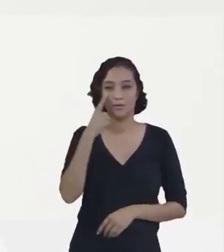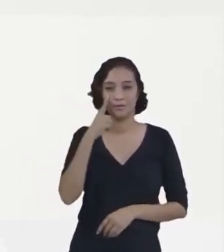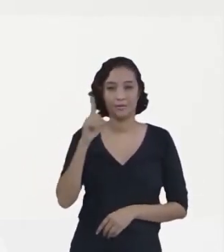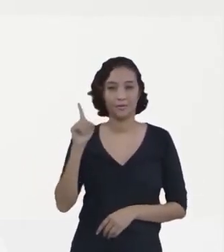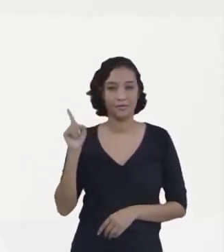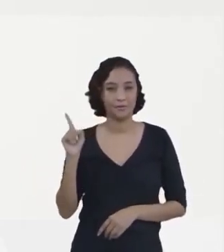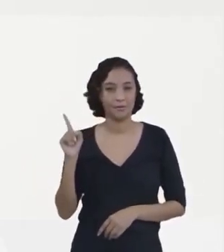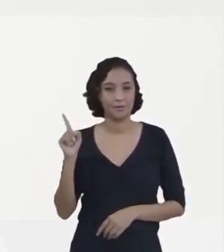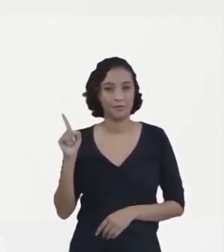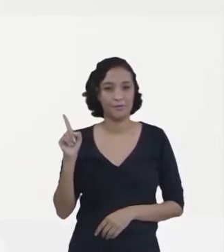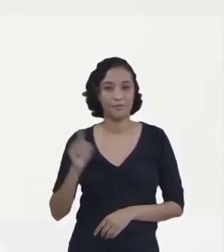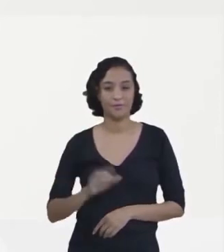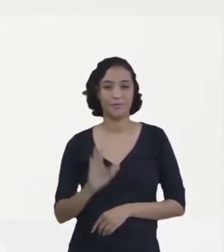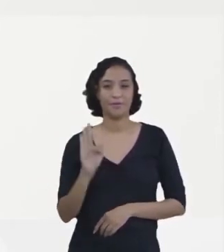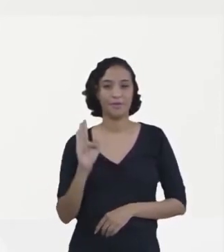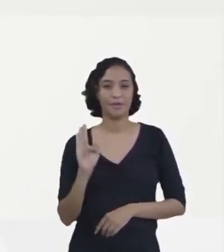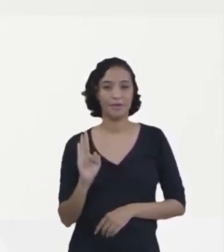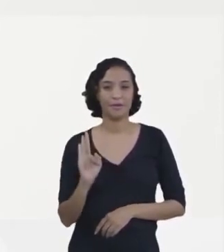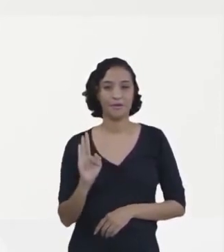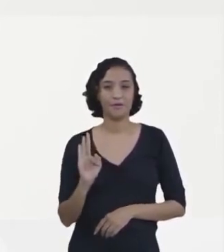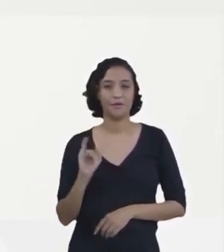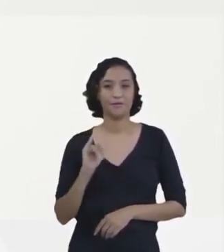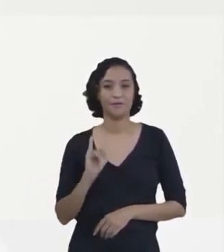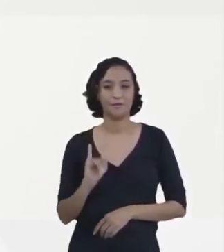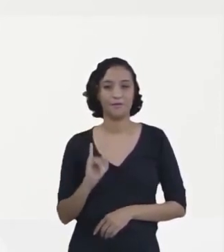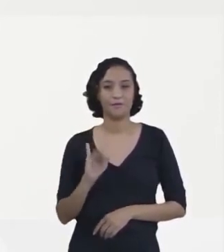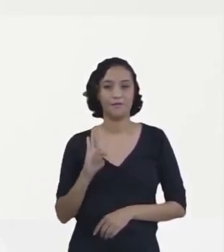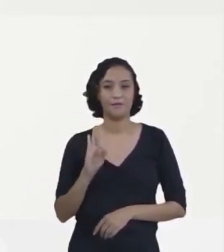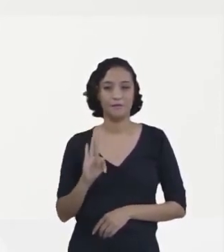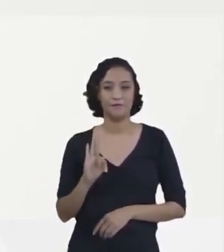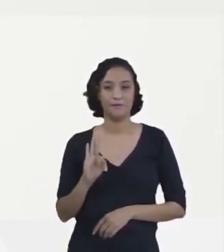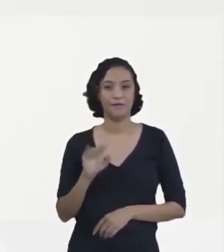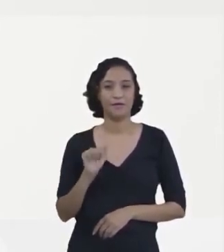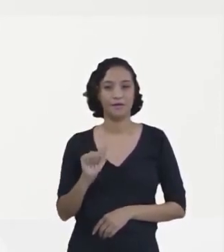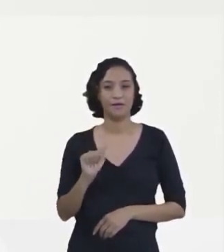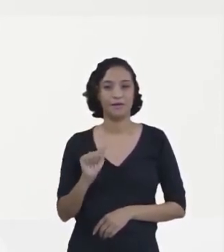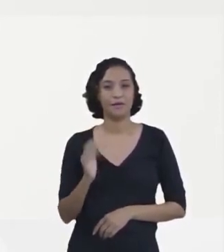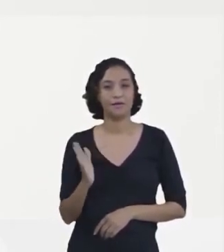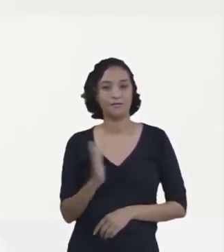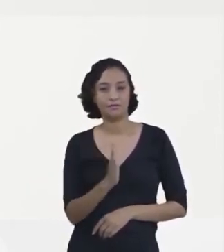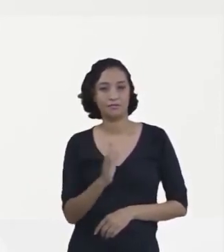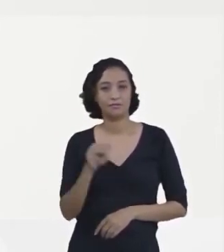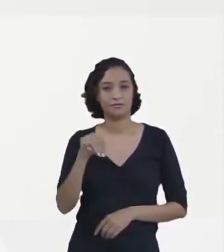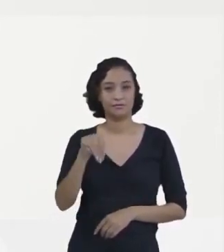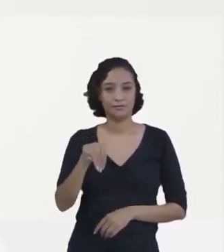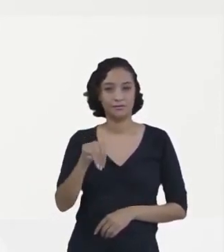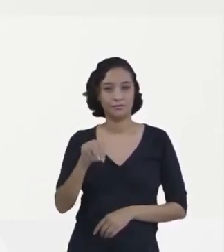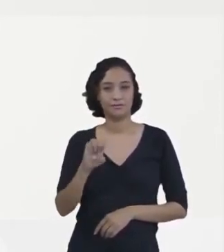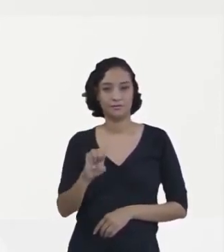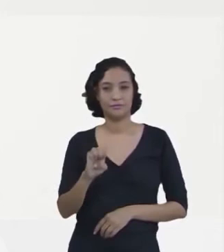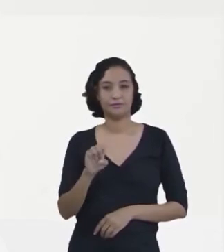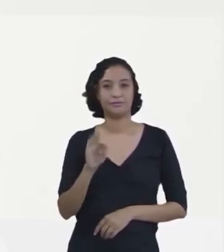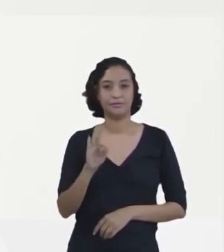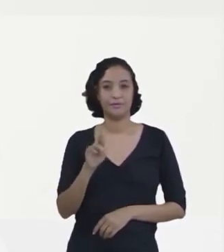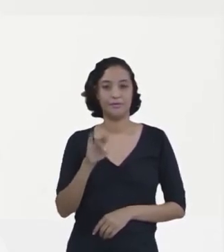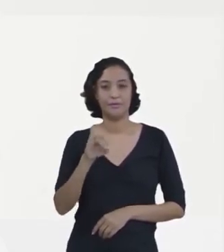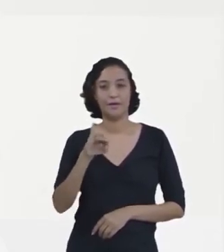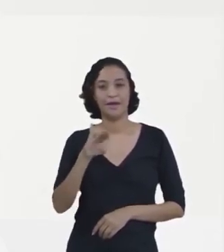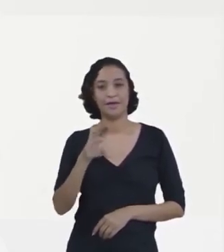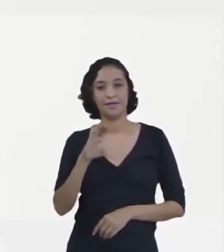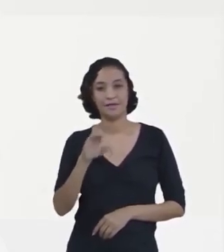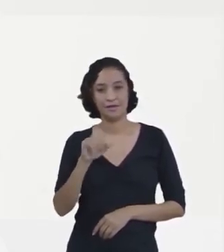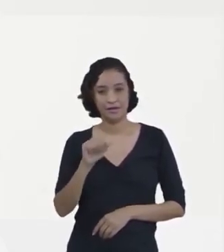Então, aqui nós temos a fita métrica. O que nós